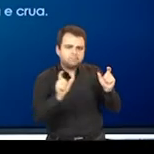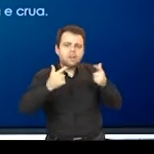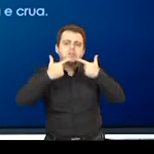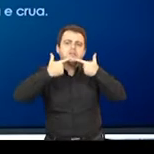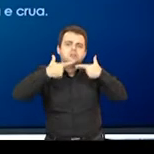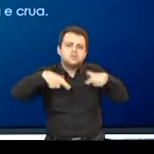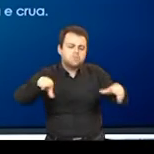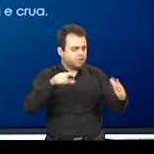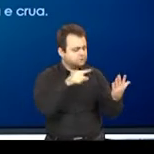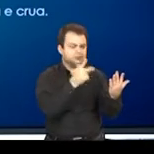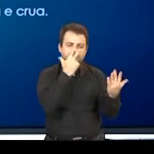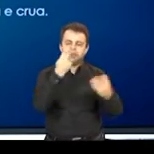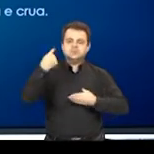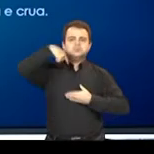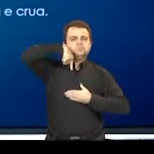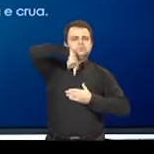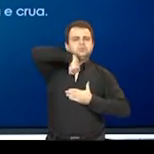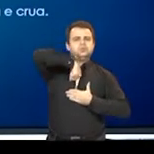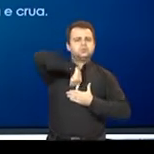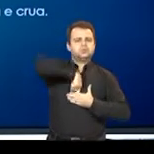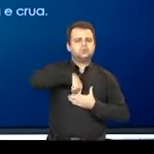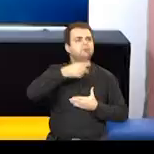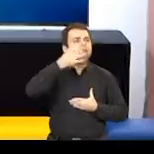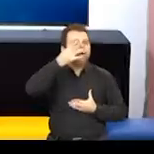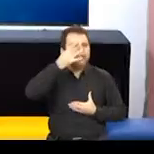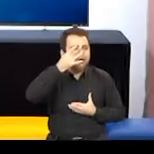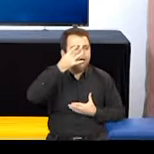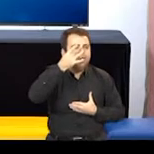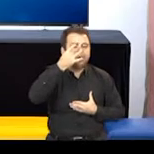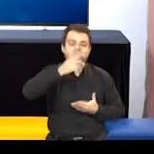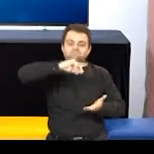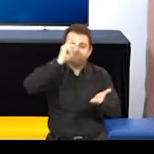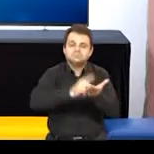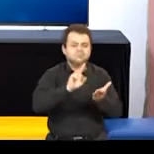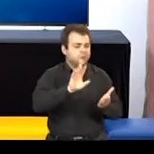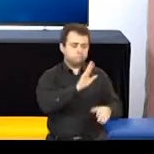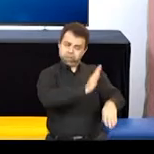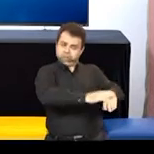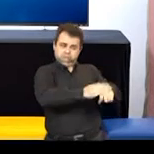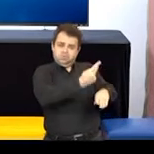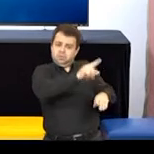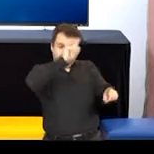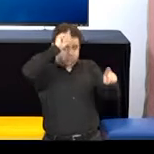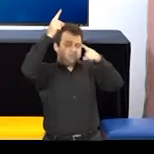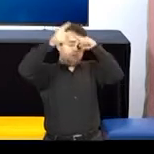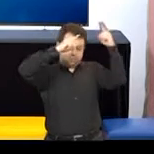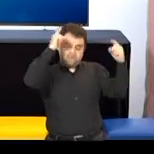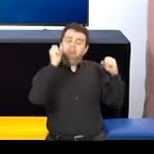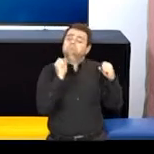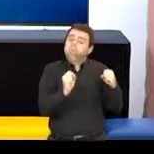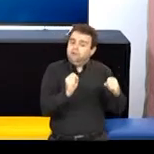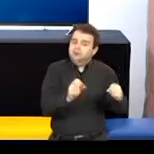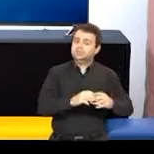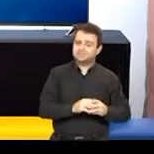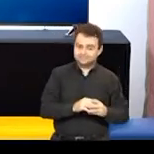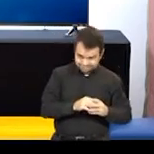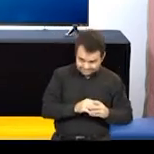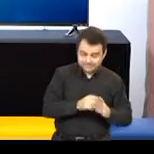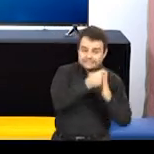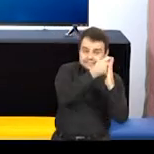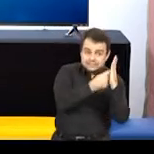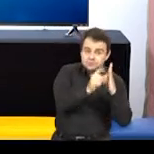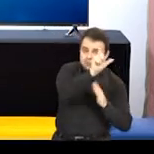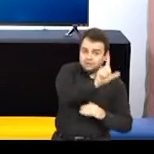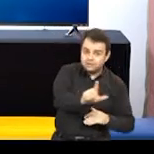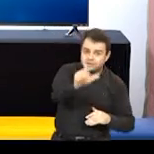e recriam a realidade conforme a visão do autor. Então repara que no texto literário, a preocupação é o